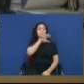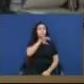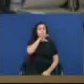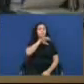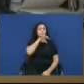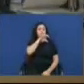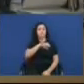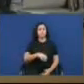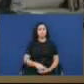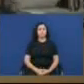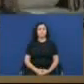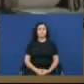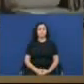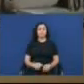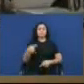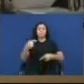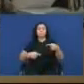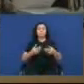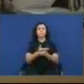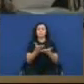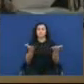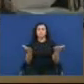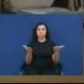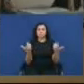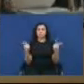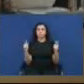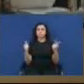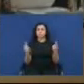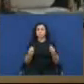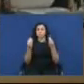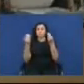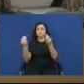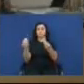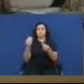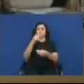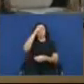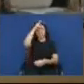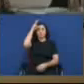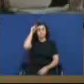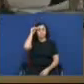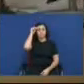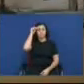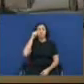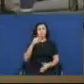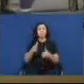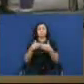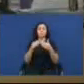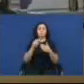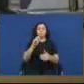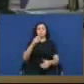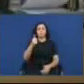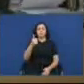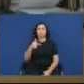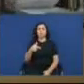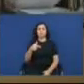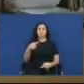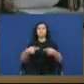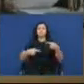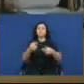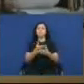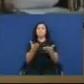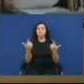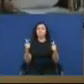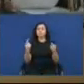Henrique. Em discussão. Não havendo, ao executivo. Requerimento 517, vereador André Henrique. Em